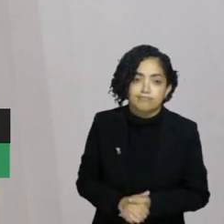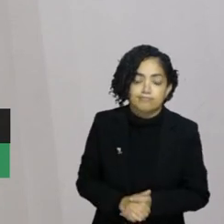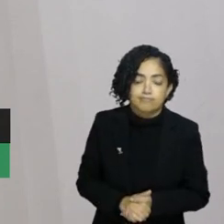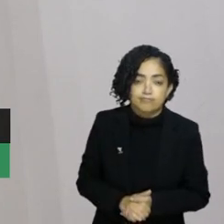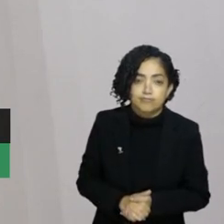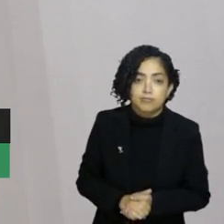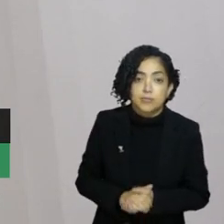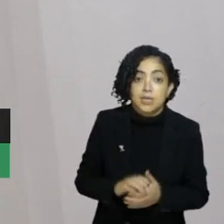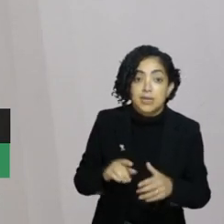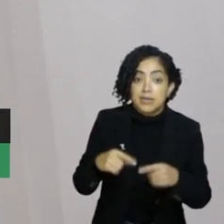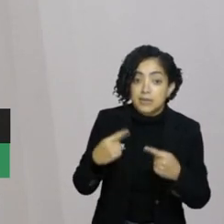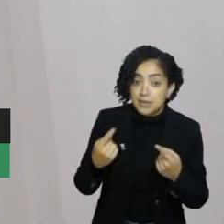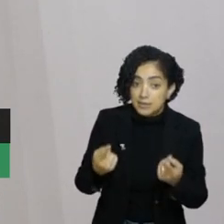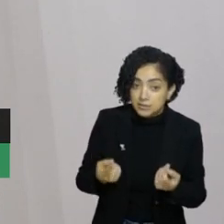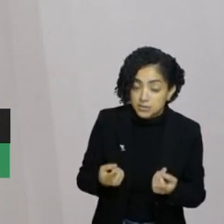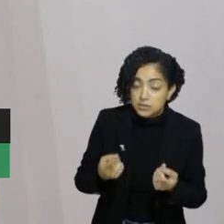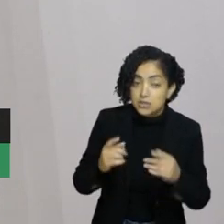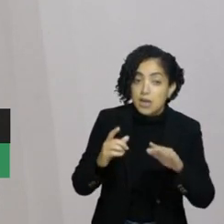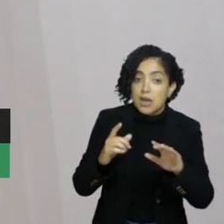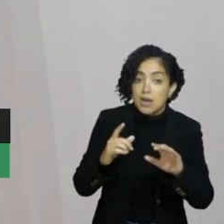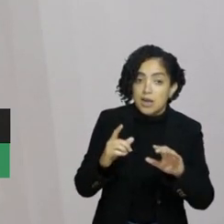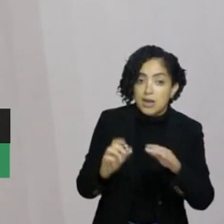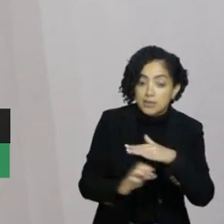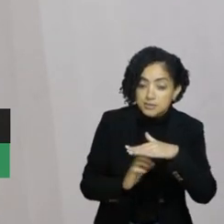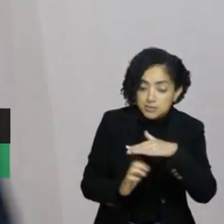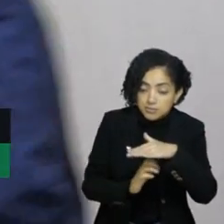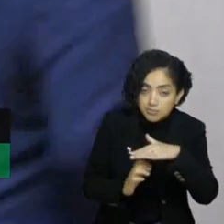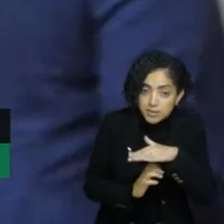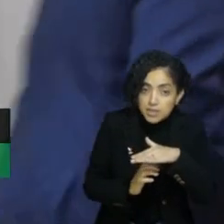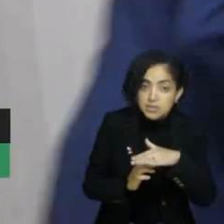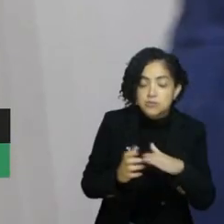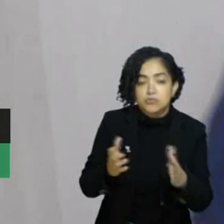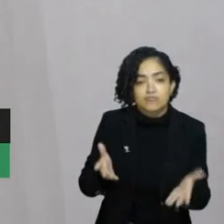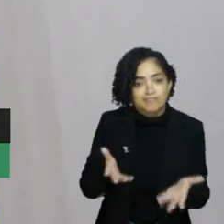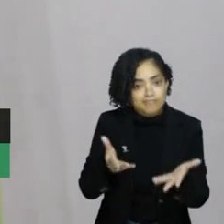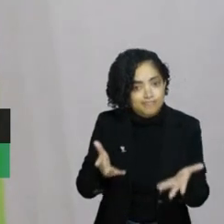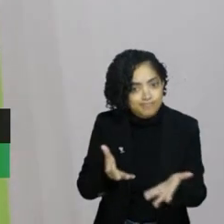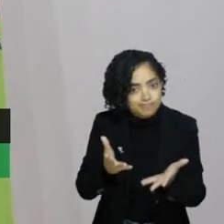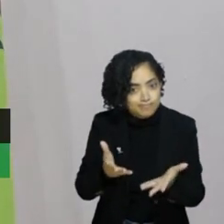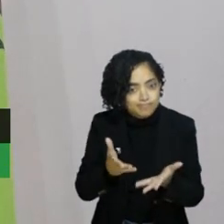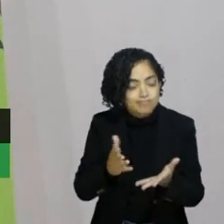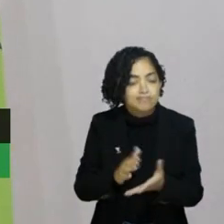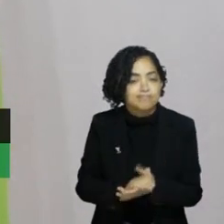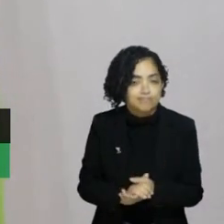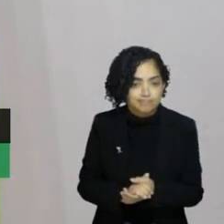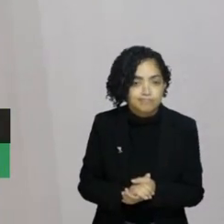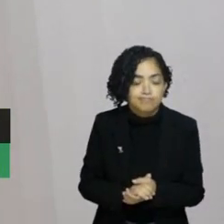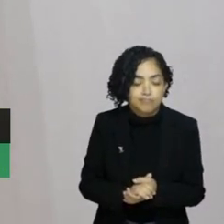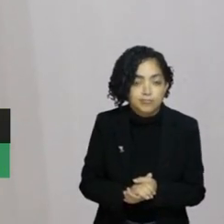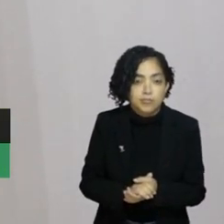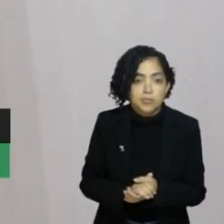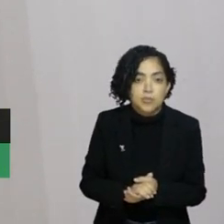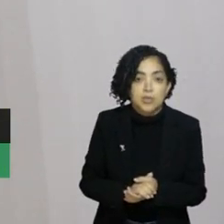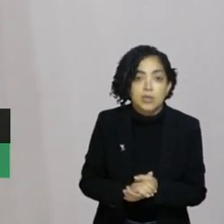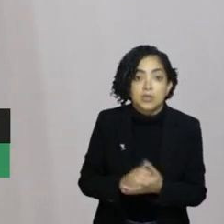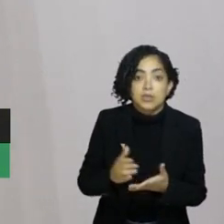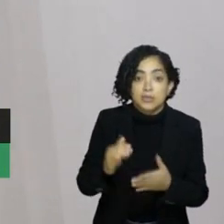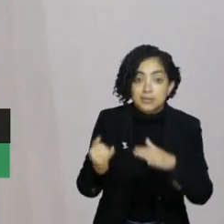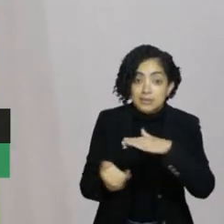Além disso, as empresas precisarão de incentivos. Segundo a Federação das Indústrias do Rio Grande do